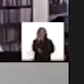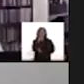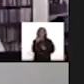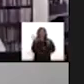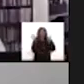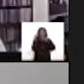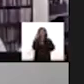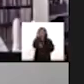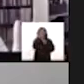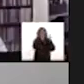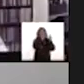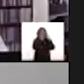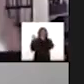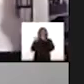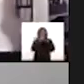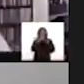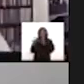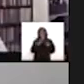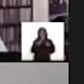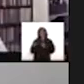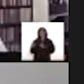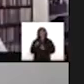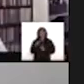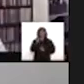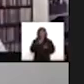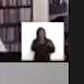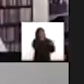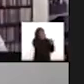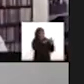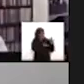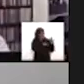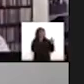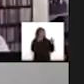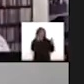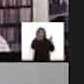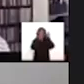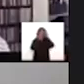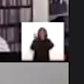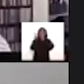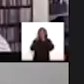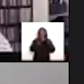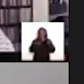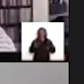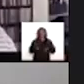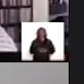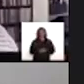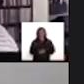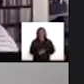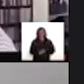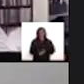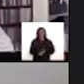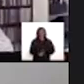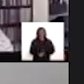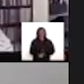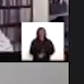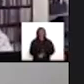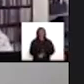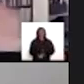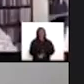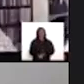lembrar, né, não obstante os pareceres emitidos pelas comissões que foram chamadas a proclamar os